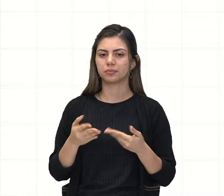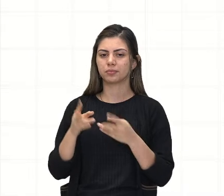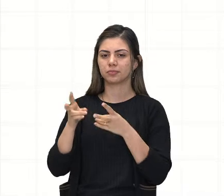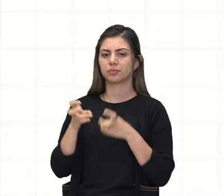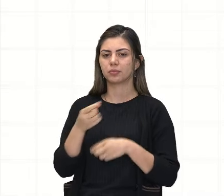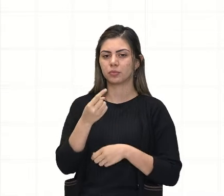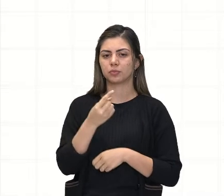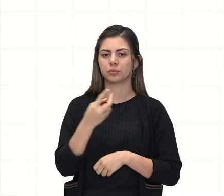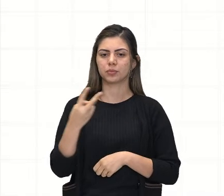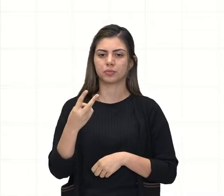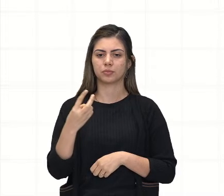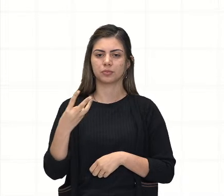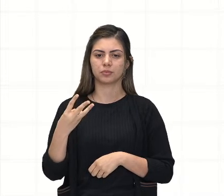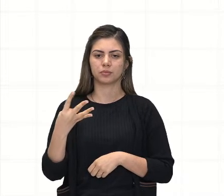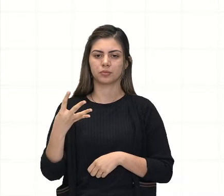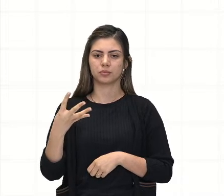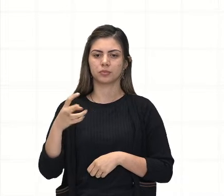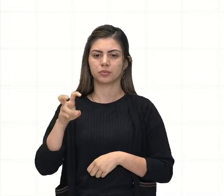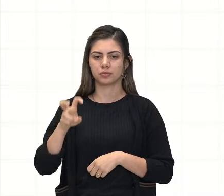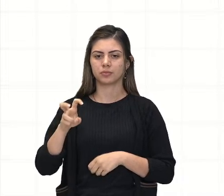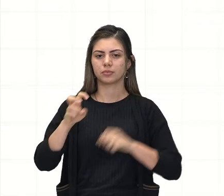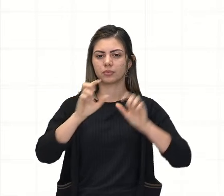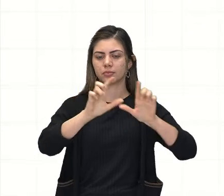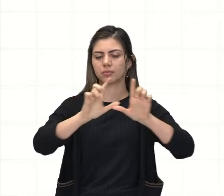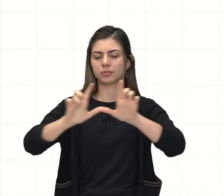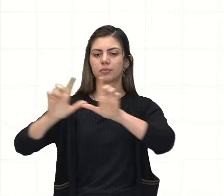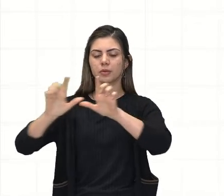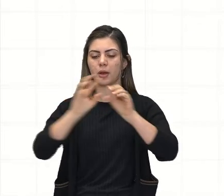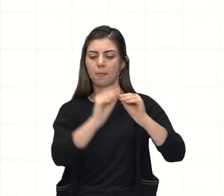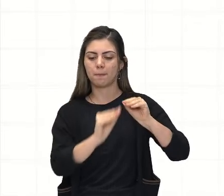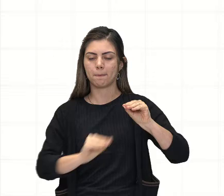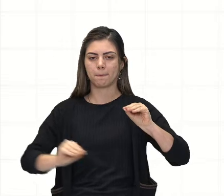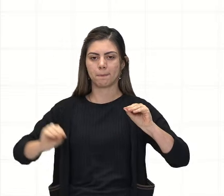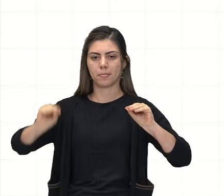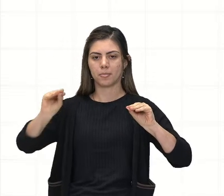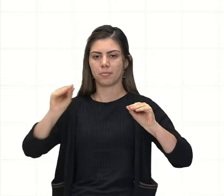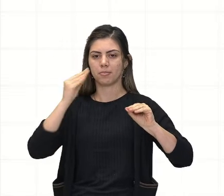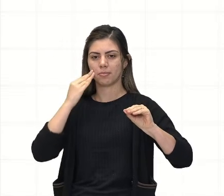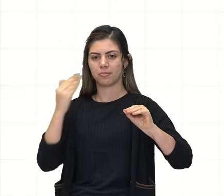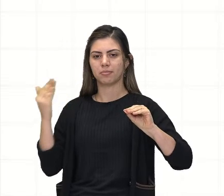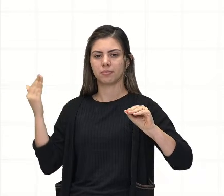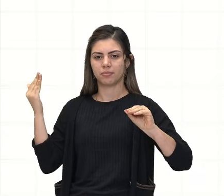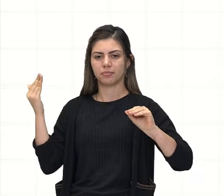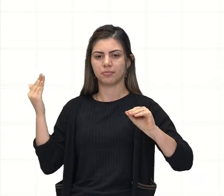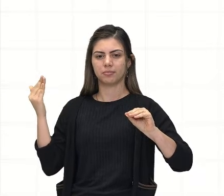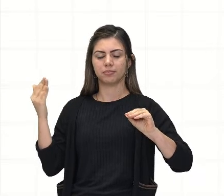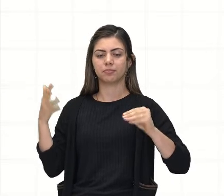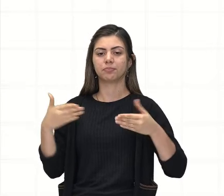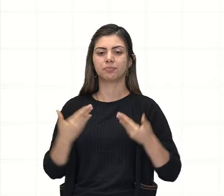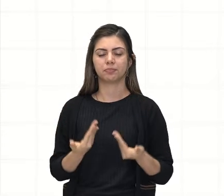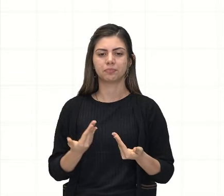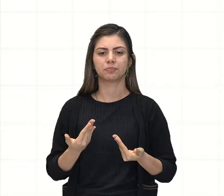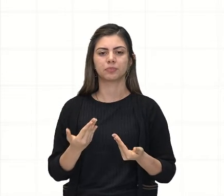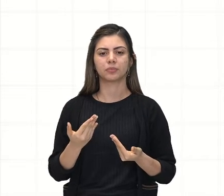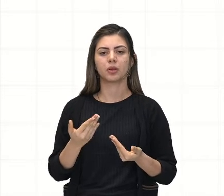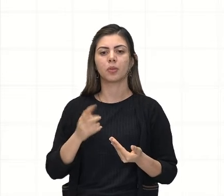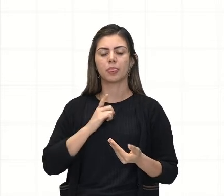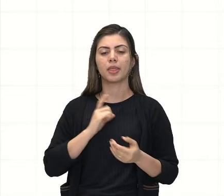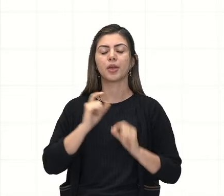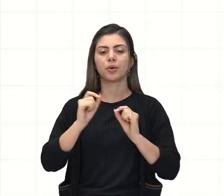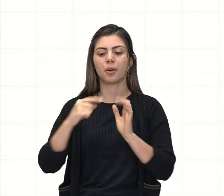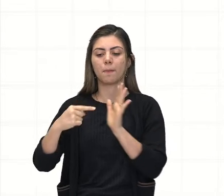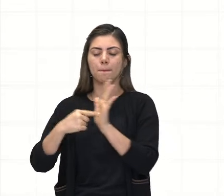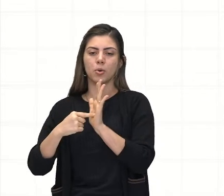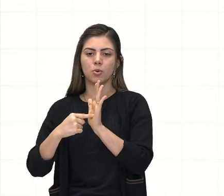né, 2, 3, 4, 5 ladinhos. Para mostrar que ela já está... Aqui é um outro ponto, né? Não